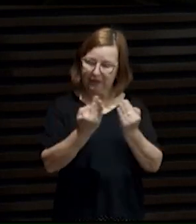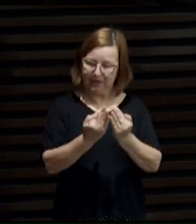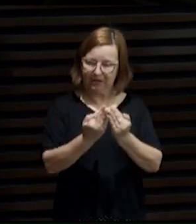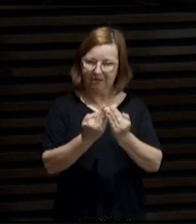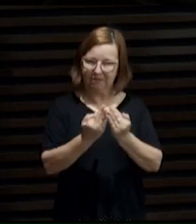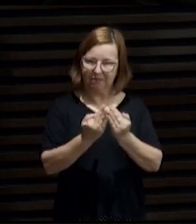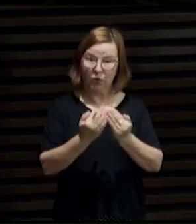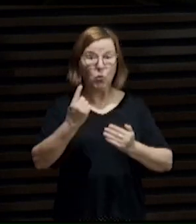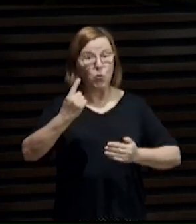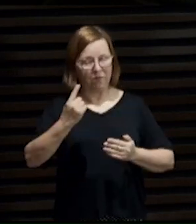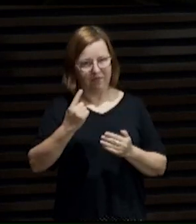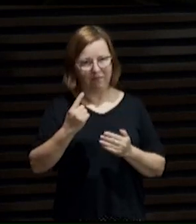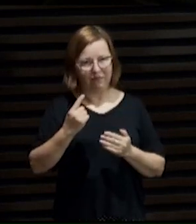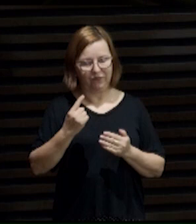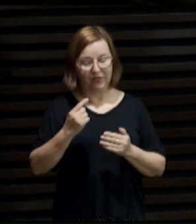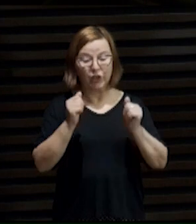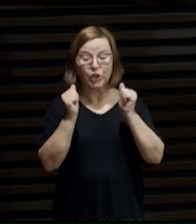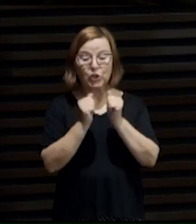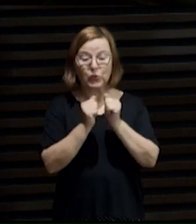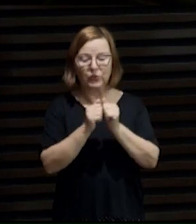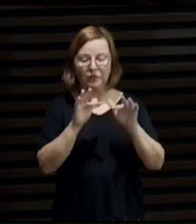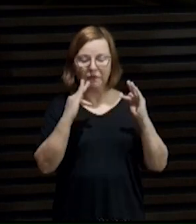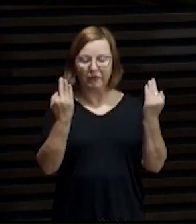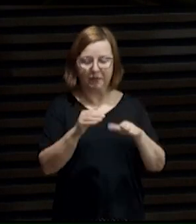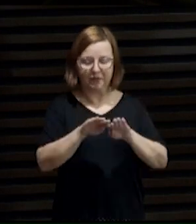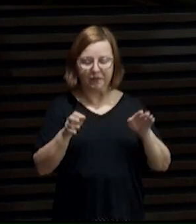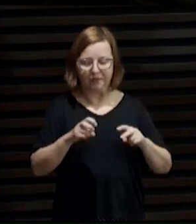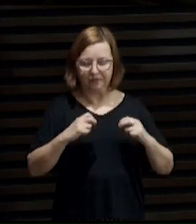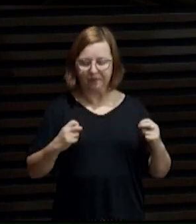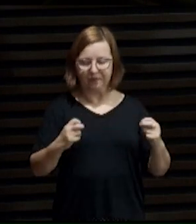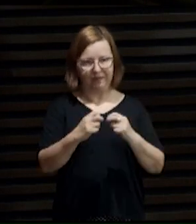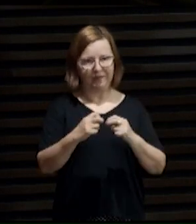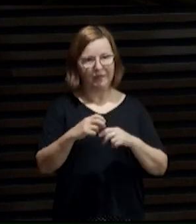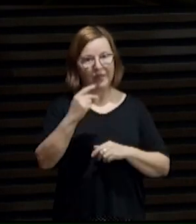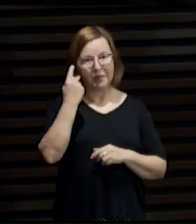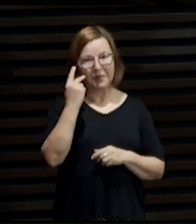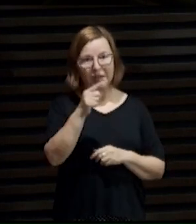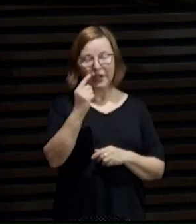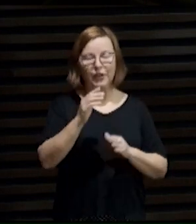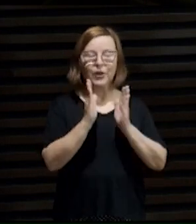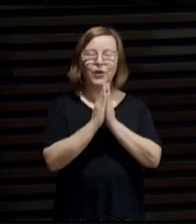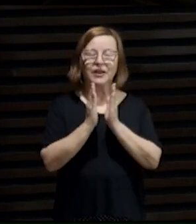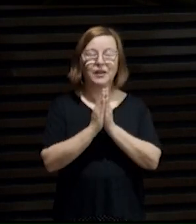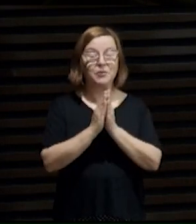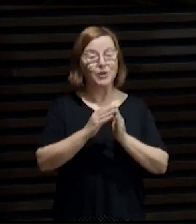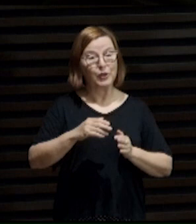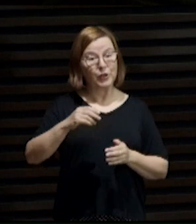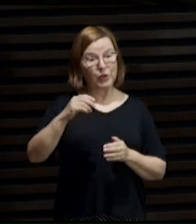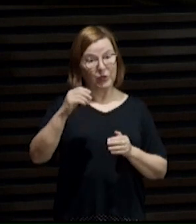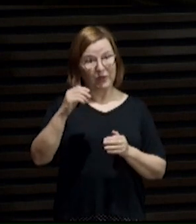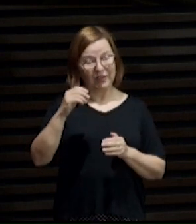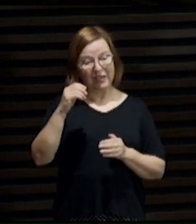refeição seja tomada ao redor da mesa, para que nós possamos invocar o nome do Senhor juntos